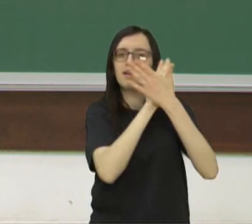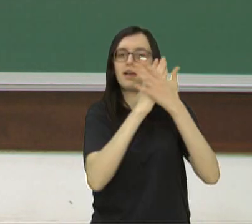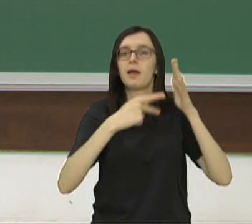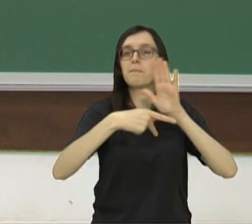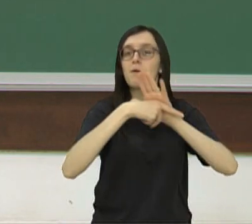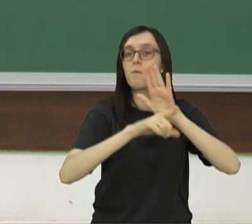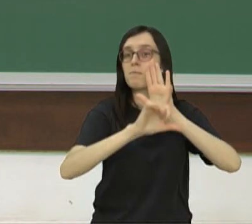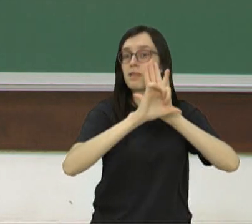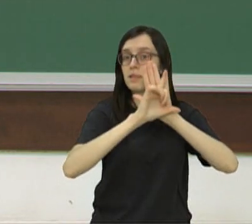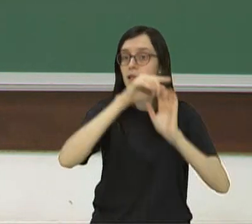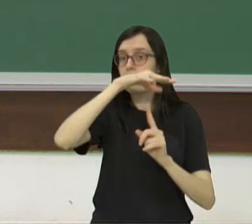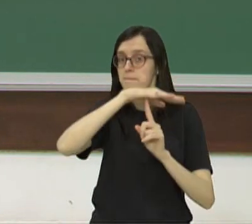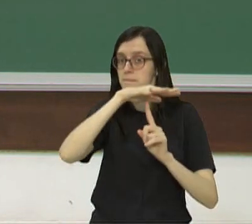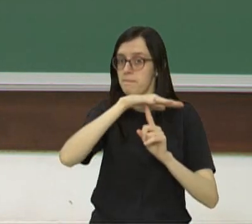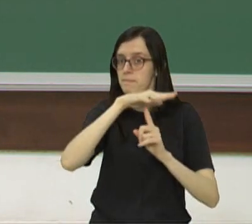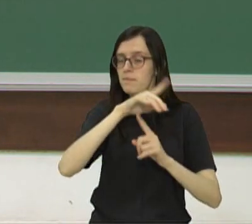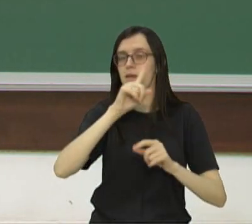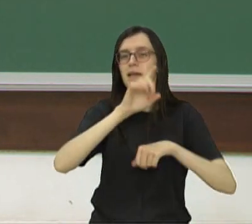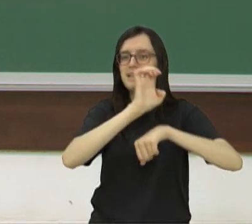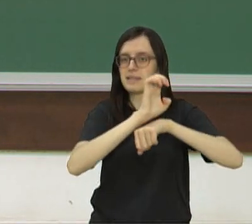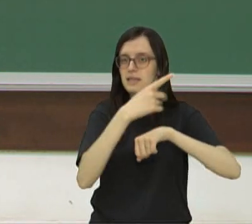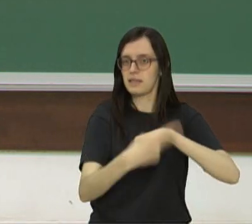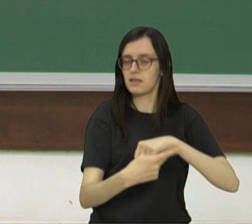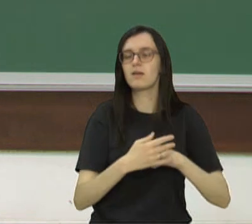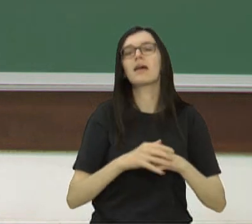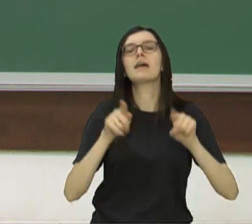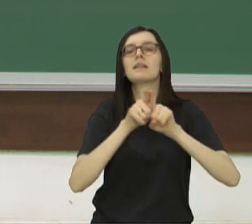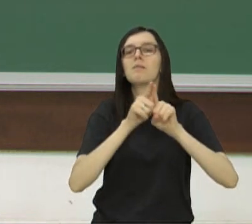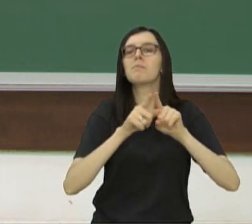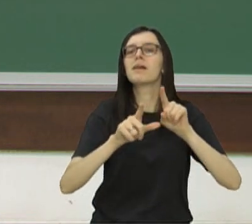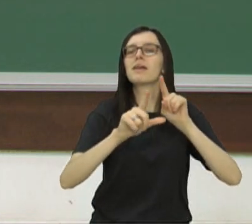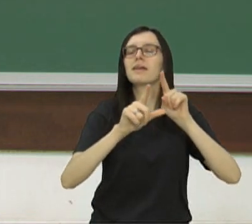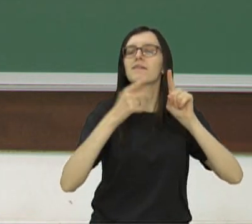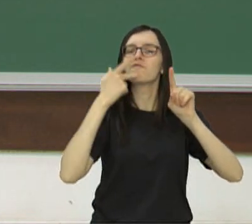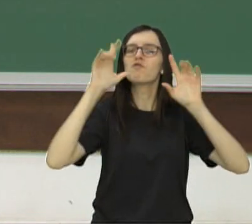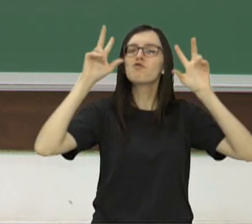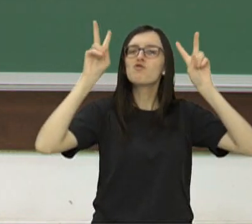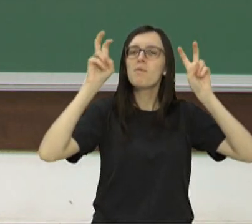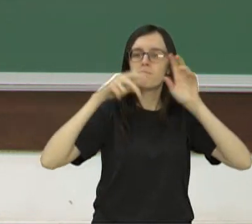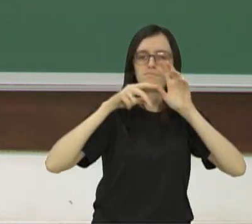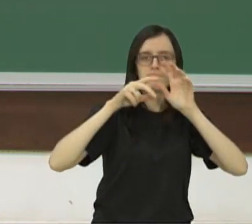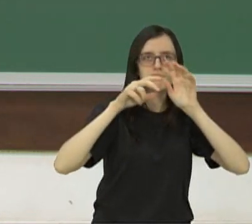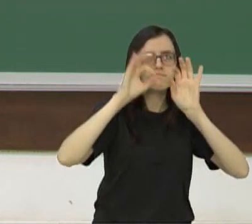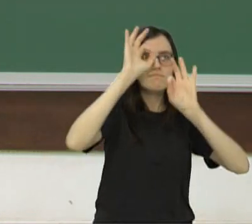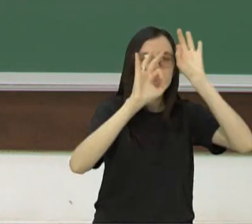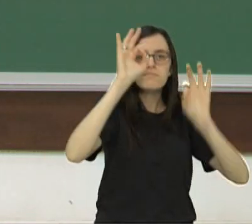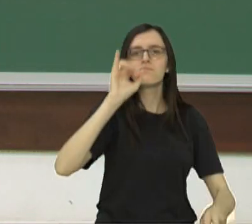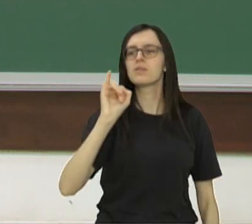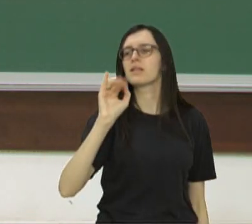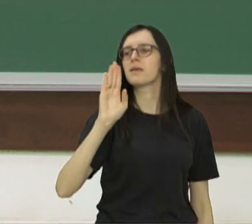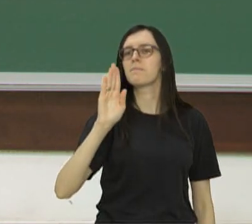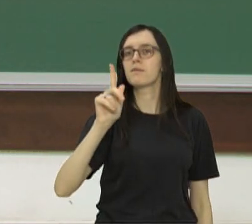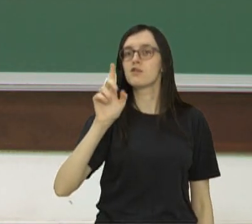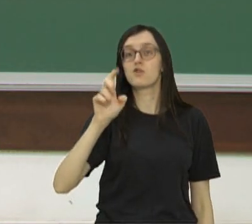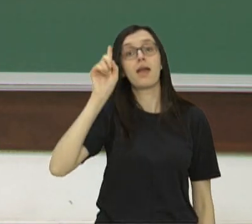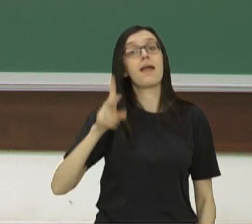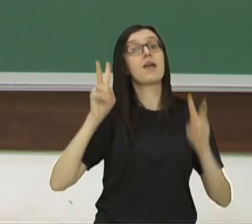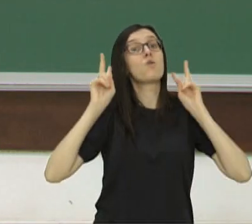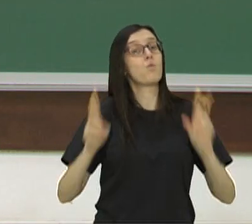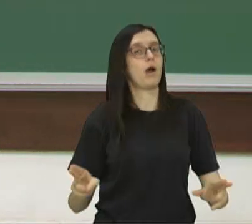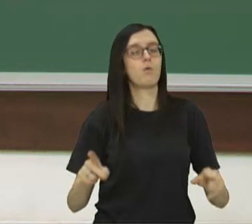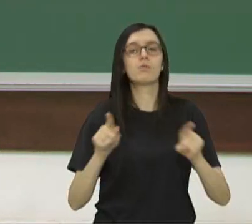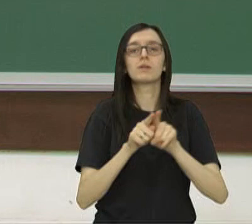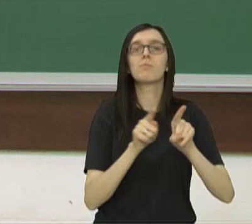da Lei do Paraná, da Lei Estadual do Paraná, quanto na divisão do IBGE, a quantidade de mesorregiões é a mesma e